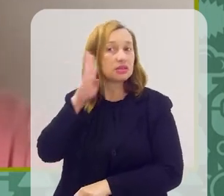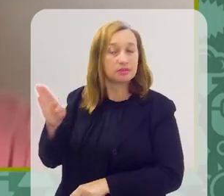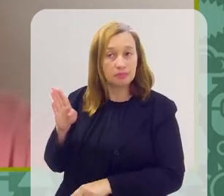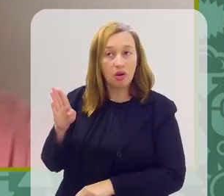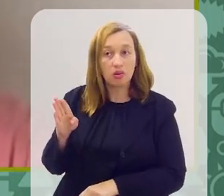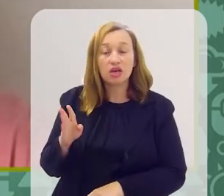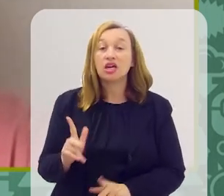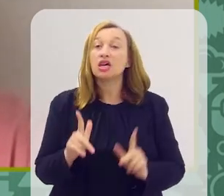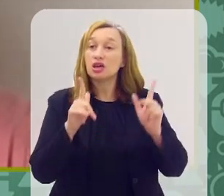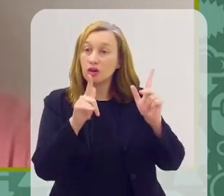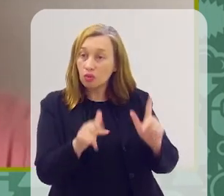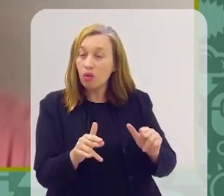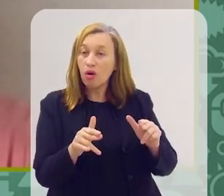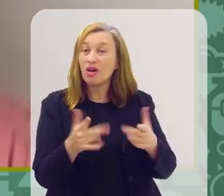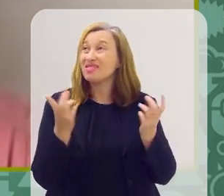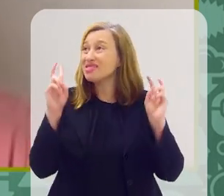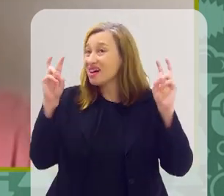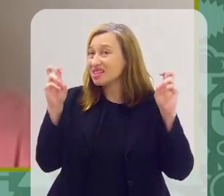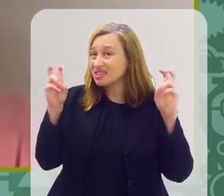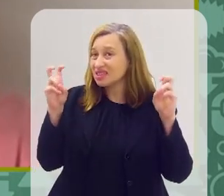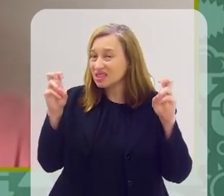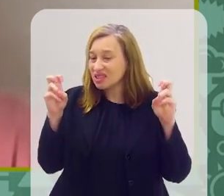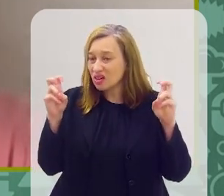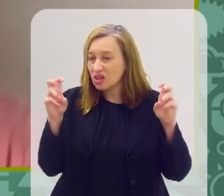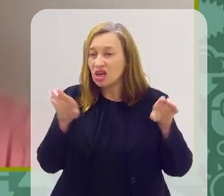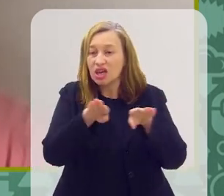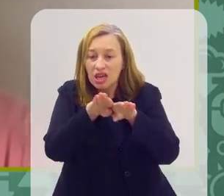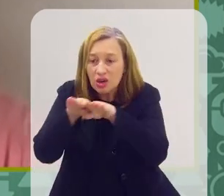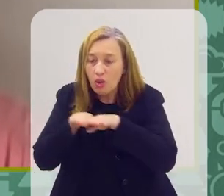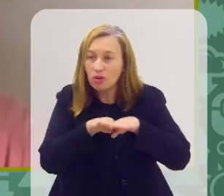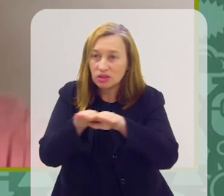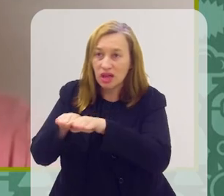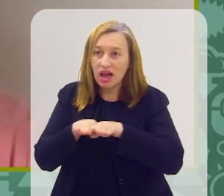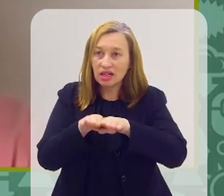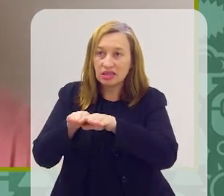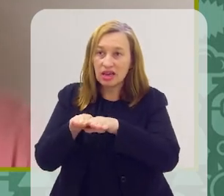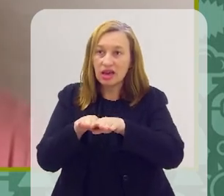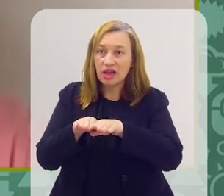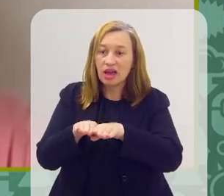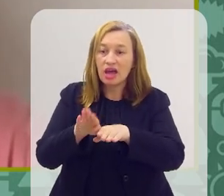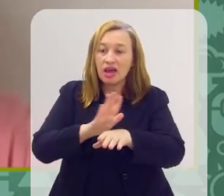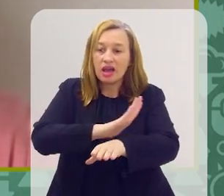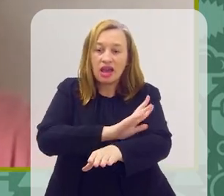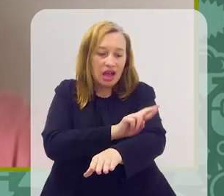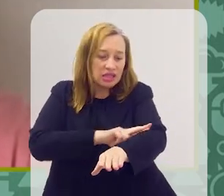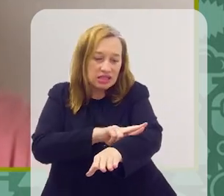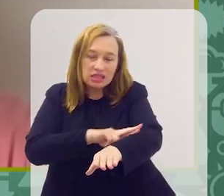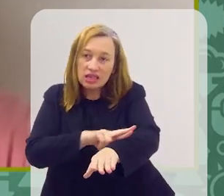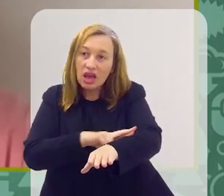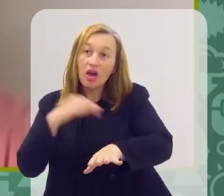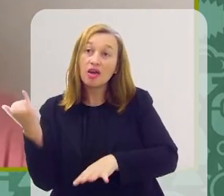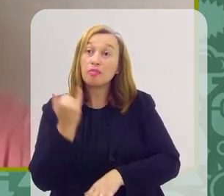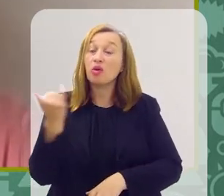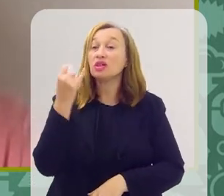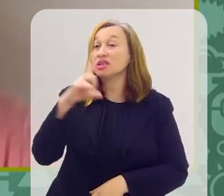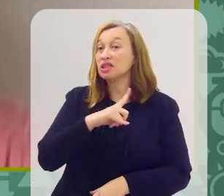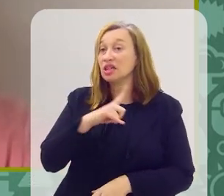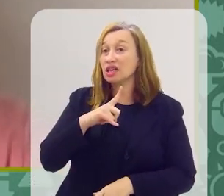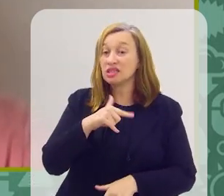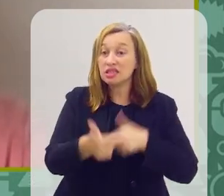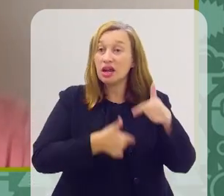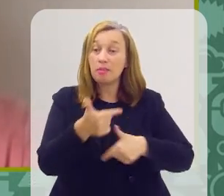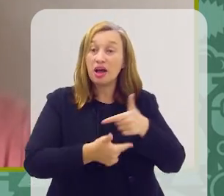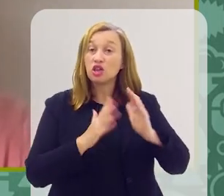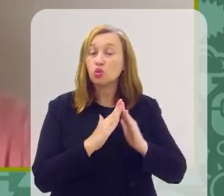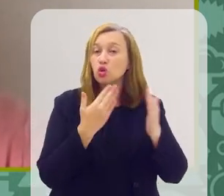é fundamental. Assim como essa questão da equidade racial é importante que a gente tenha dentro da nossa sociedade. Eu trabalho com